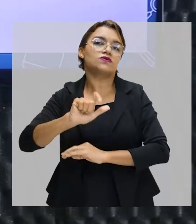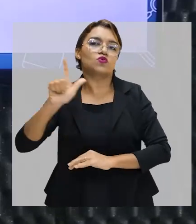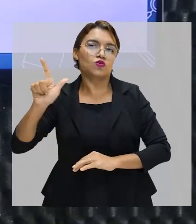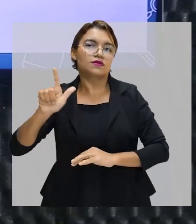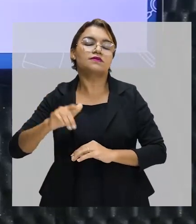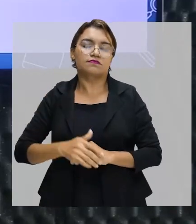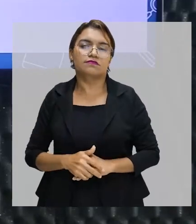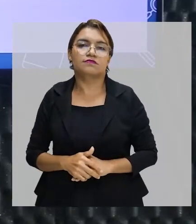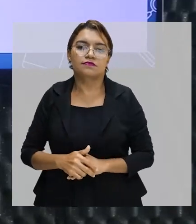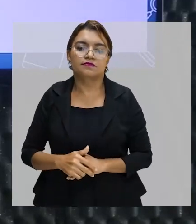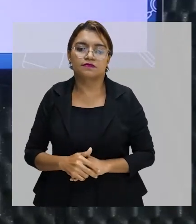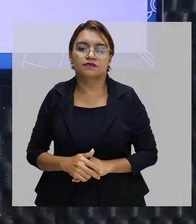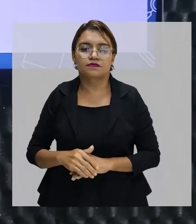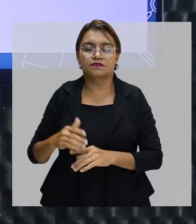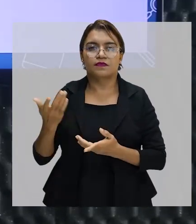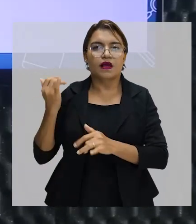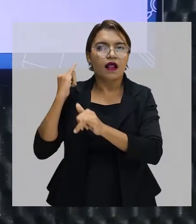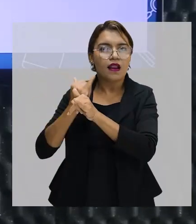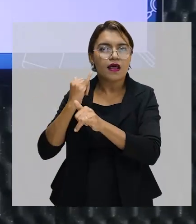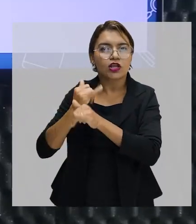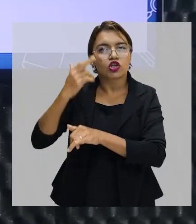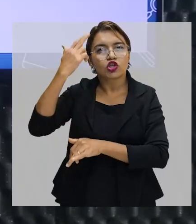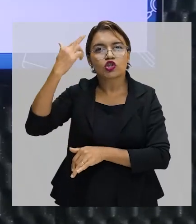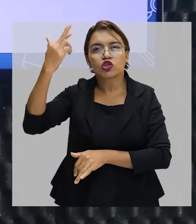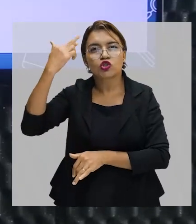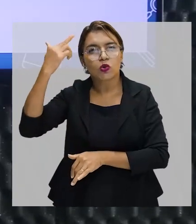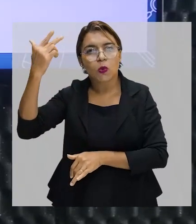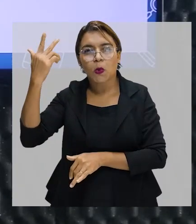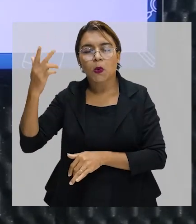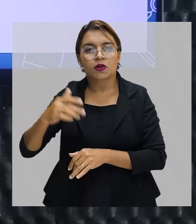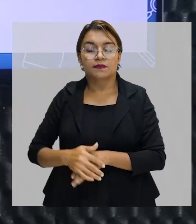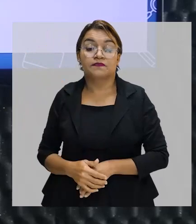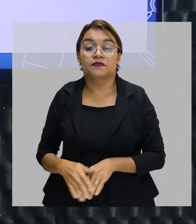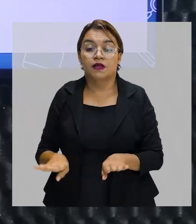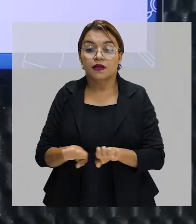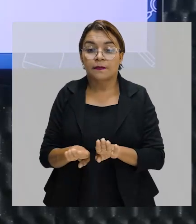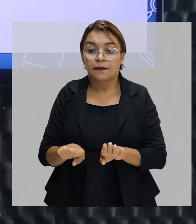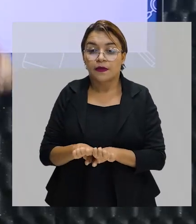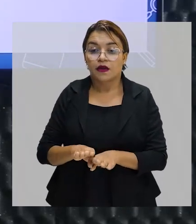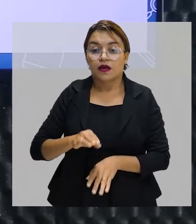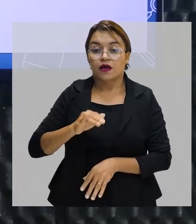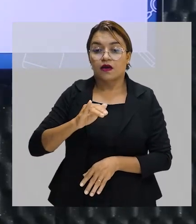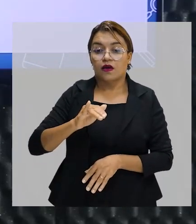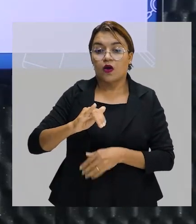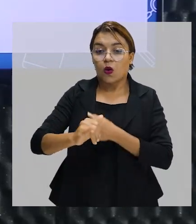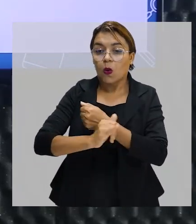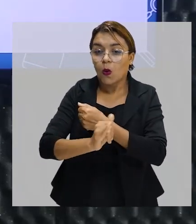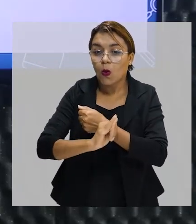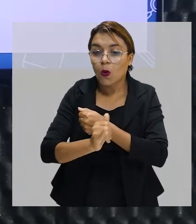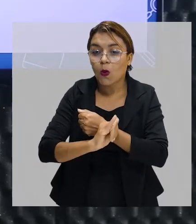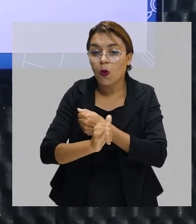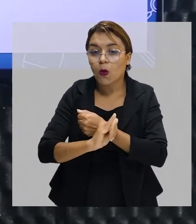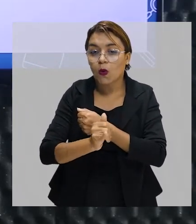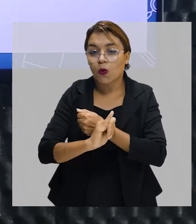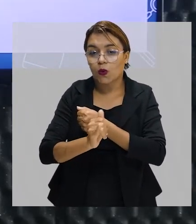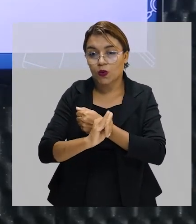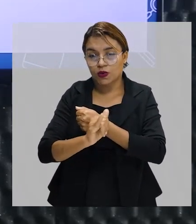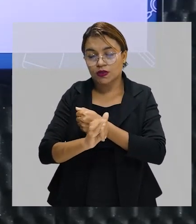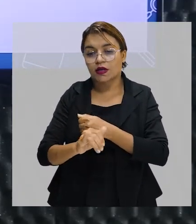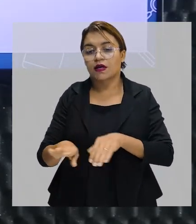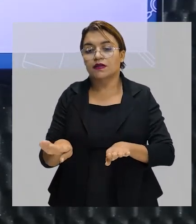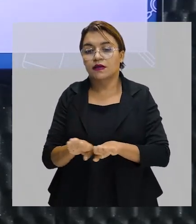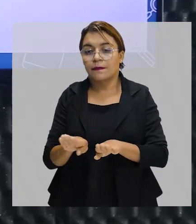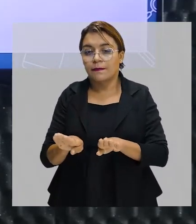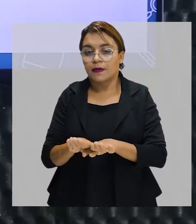povo conta que não tem fundamento nenhum. Mas é engraçado, né? Tem o conto, tem a crônica. A crônica é aquela história